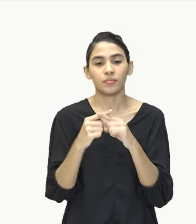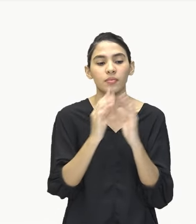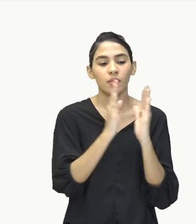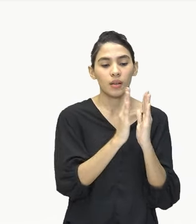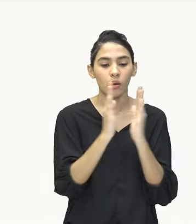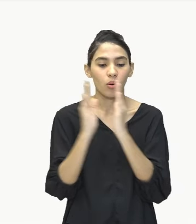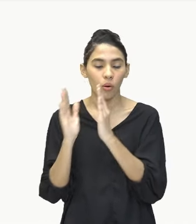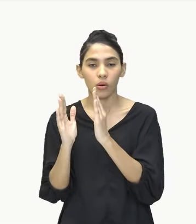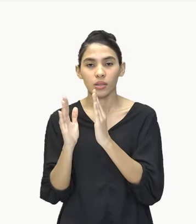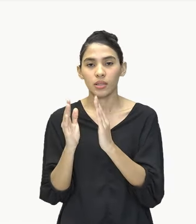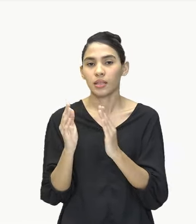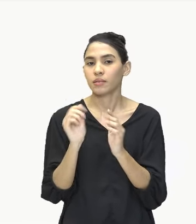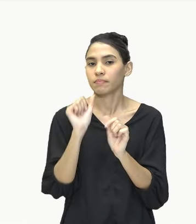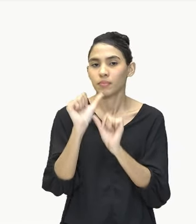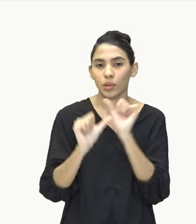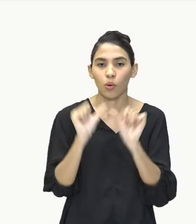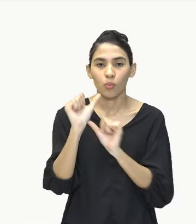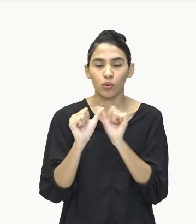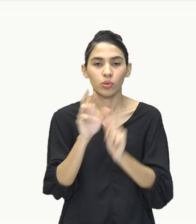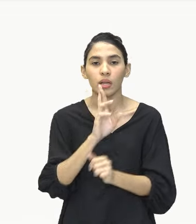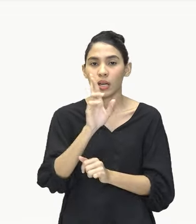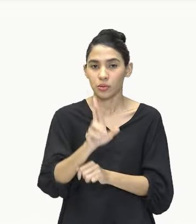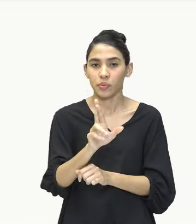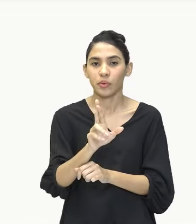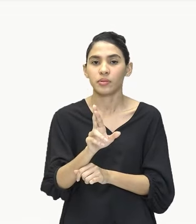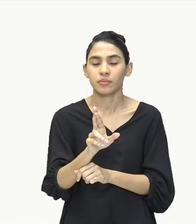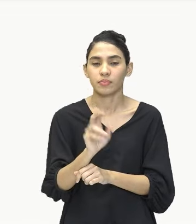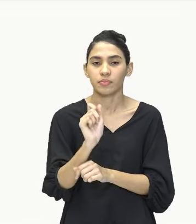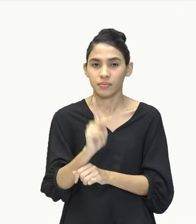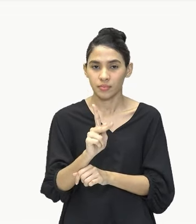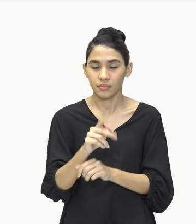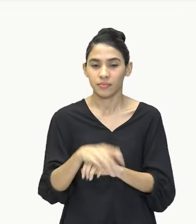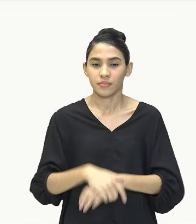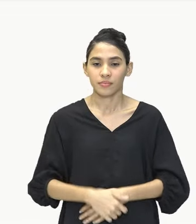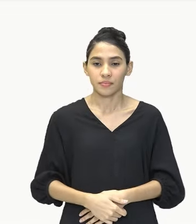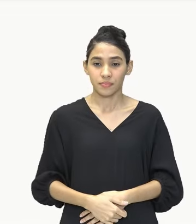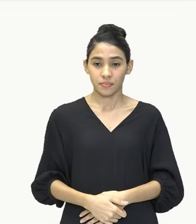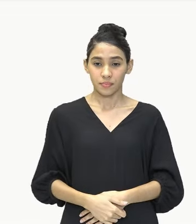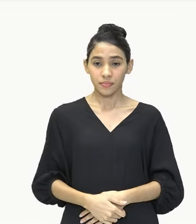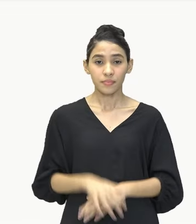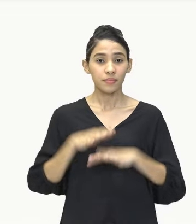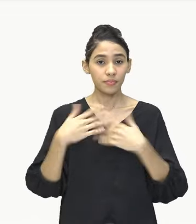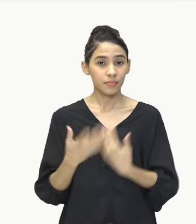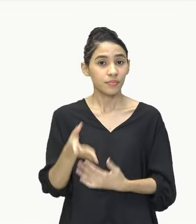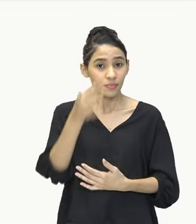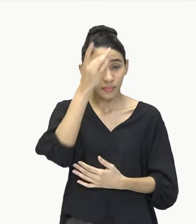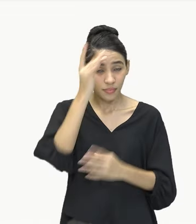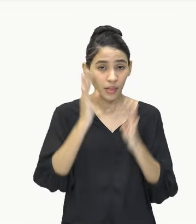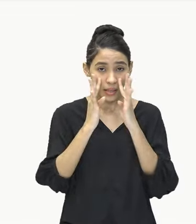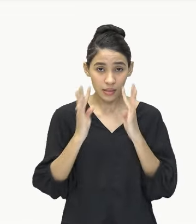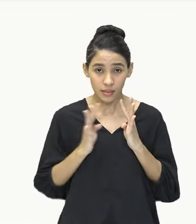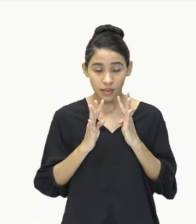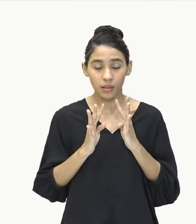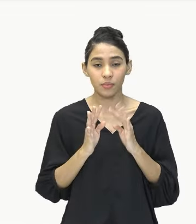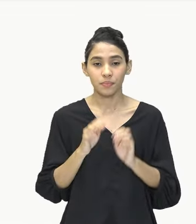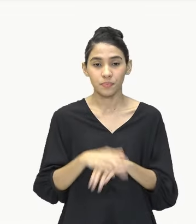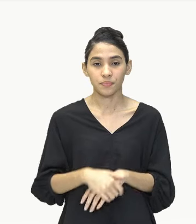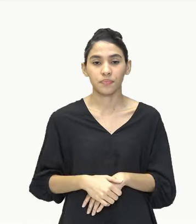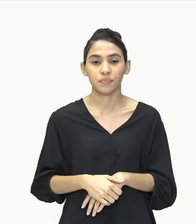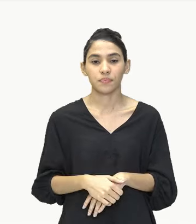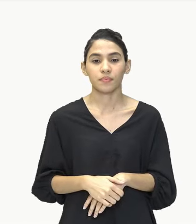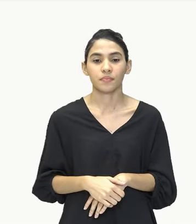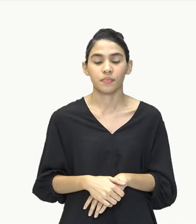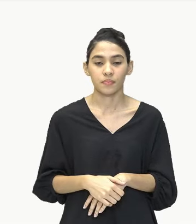dos fatores não altera o resultado. Tudo bem? Então, fique aí ligado sempre nesses pequenos